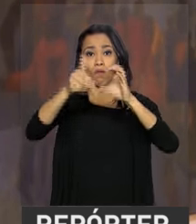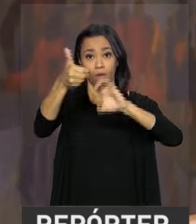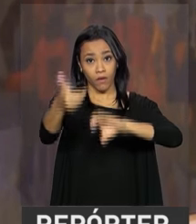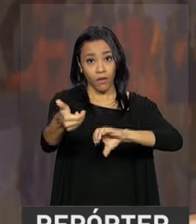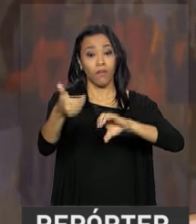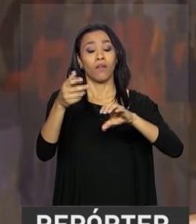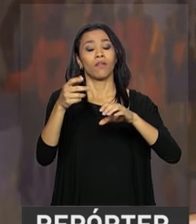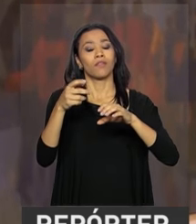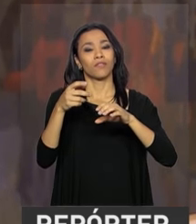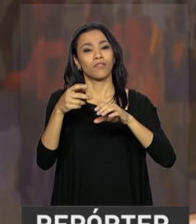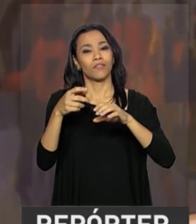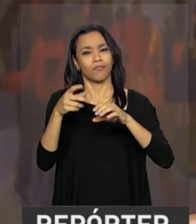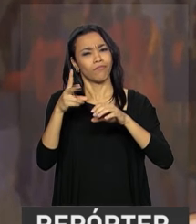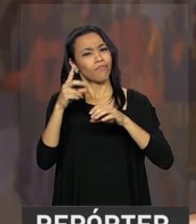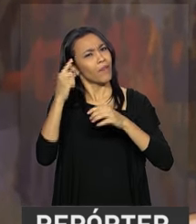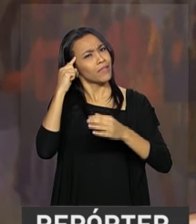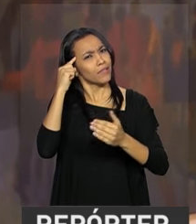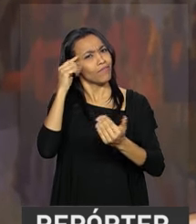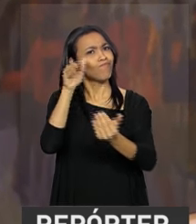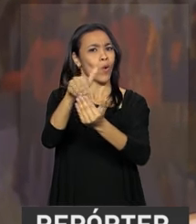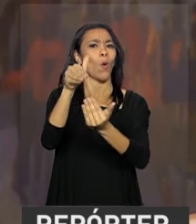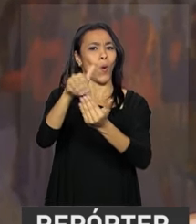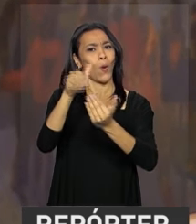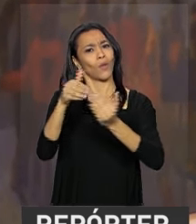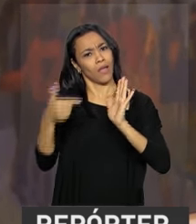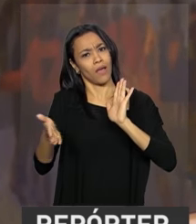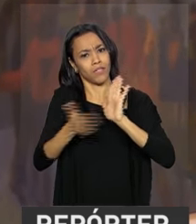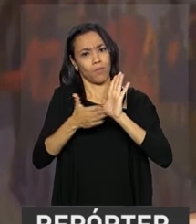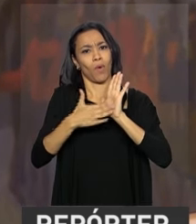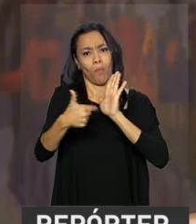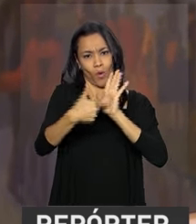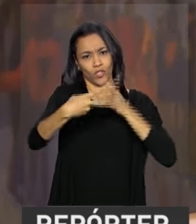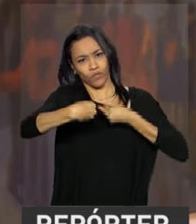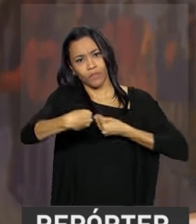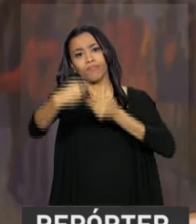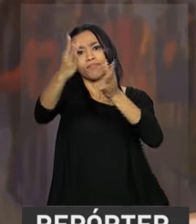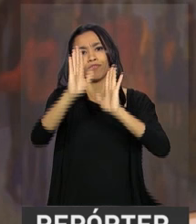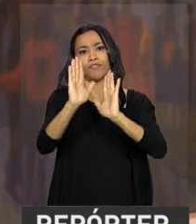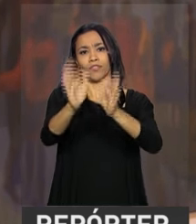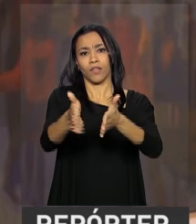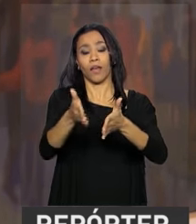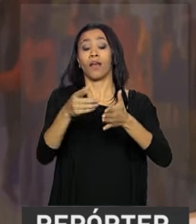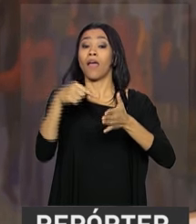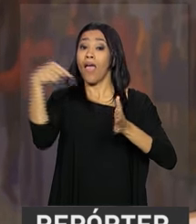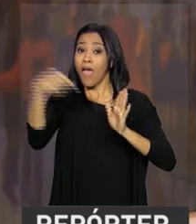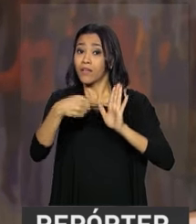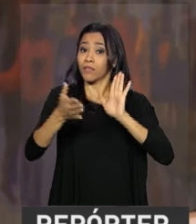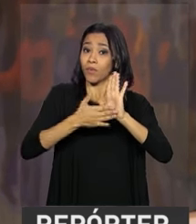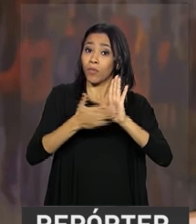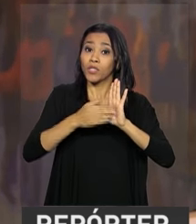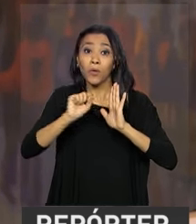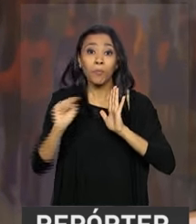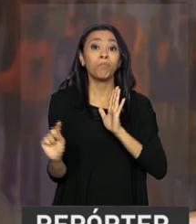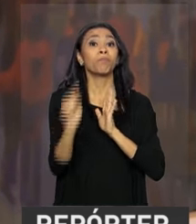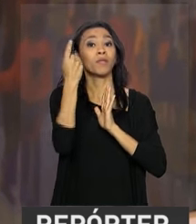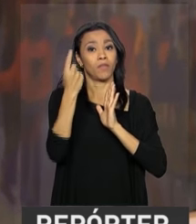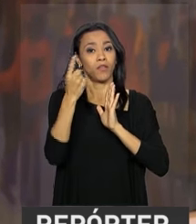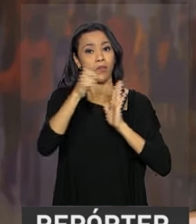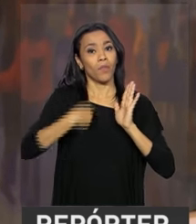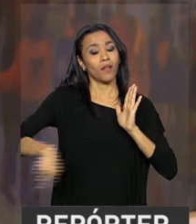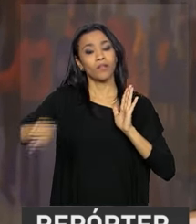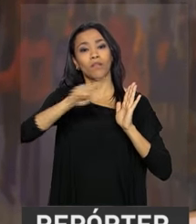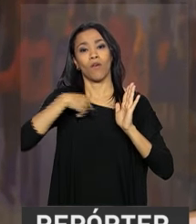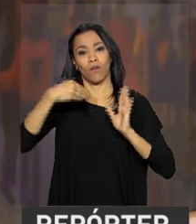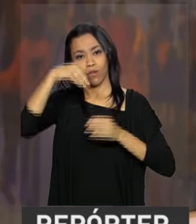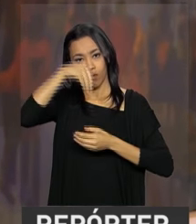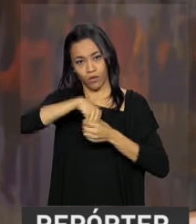o tratamento positivo, adequado para essa proposta, e ela é a base, é um primeiro passo para nós